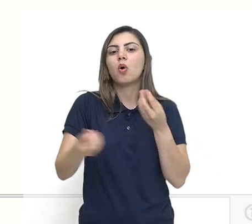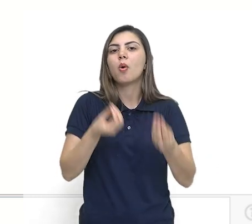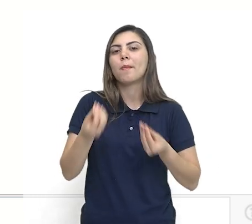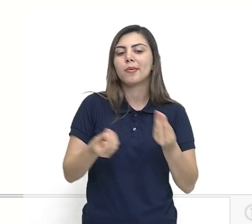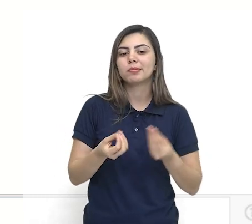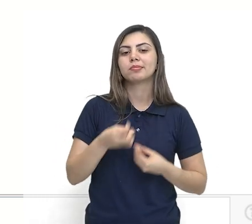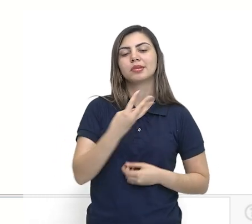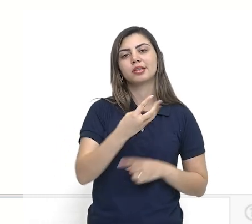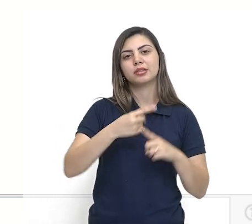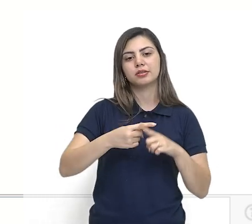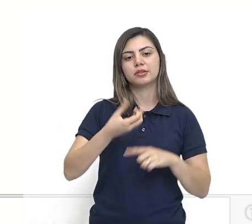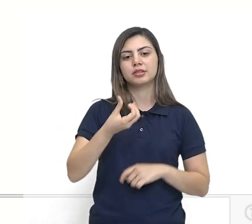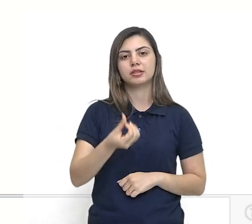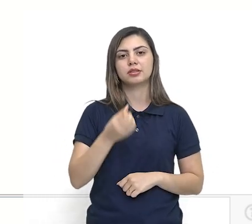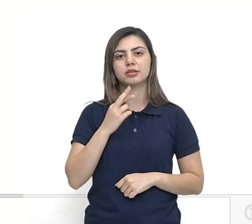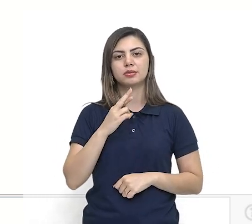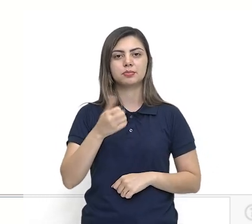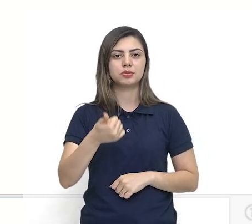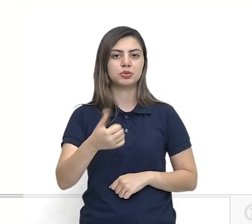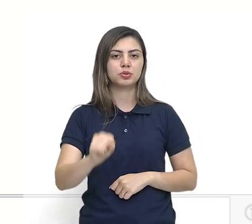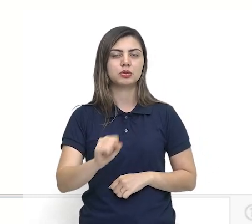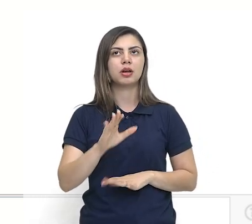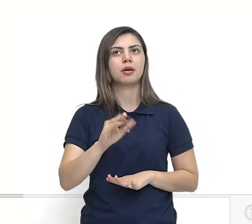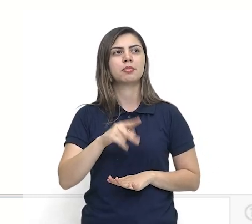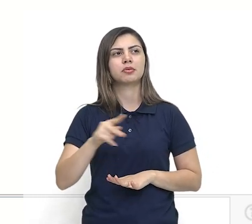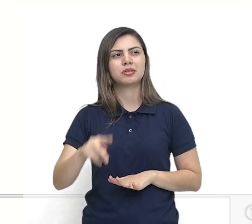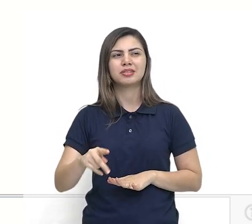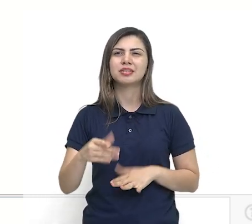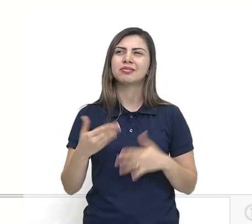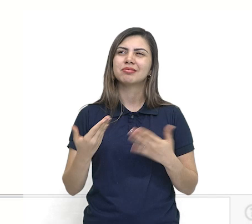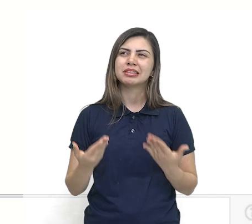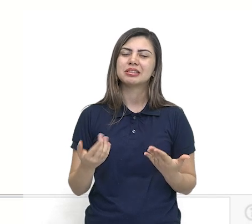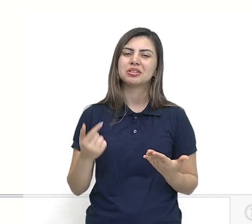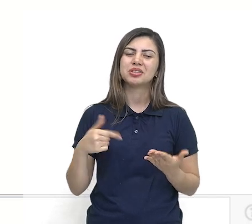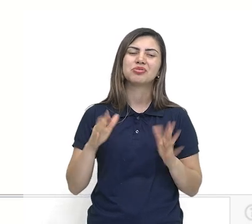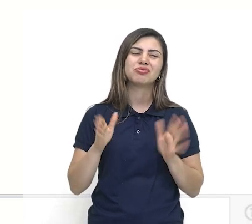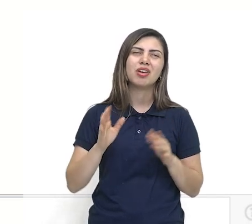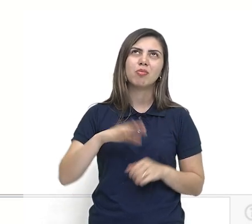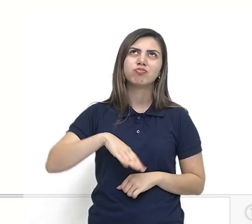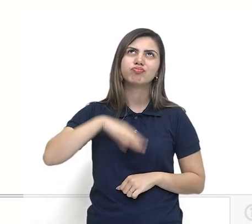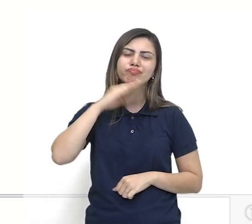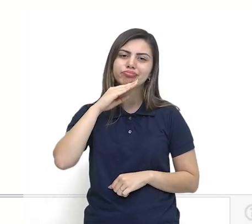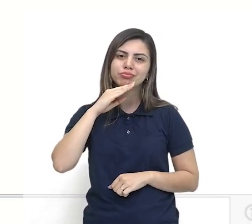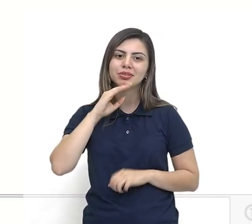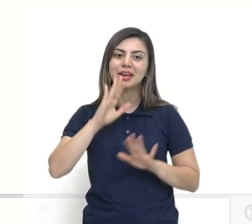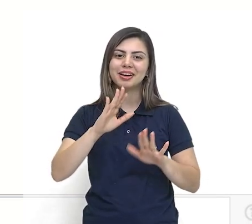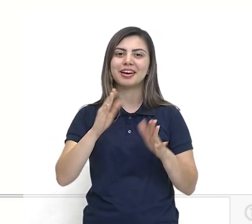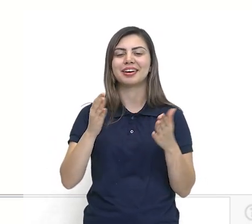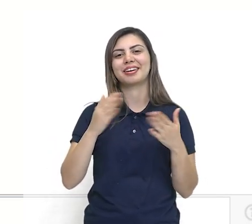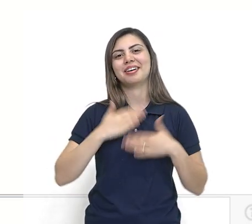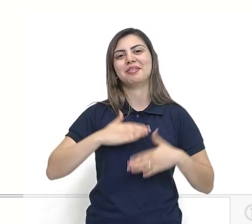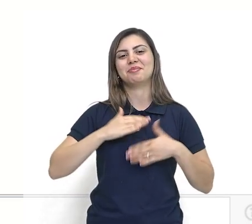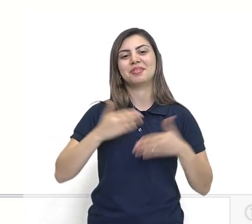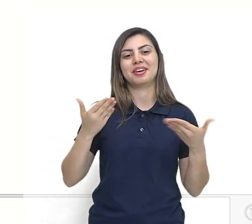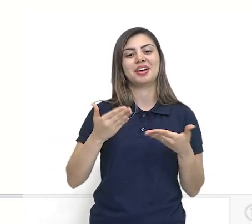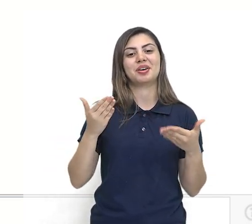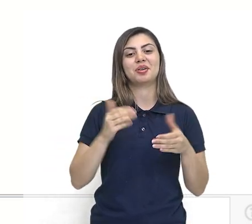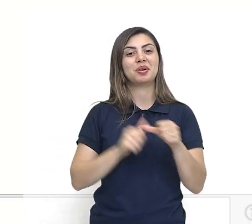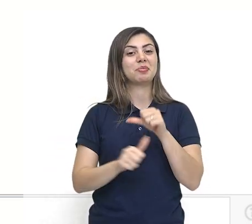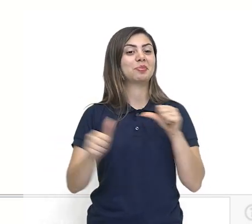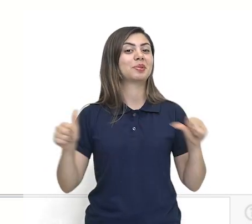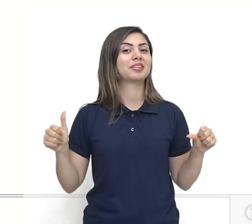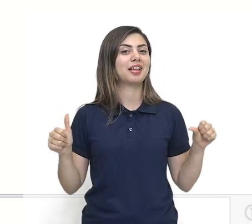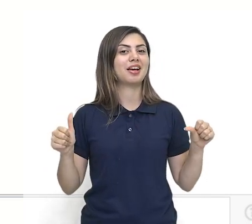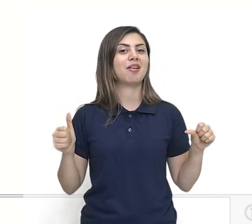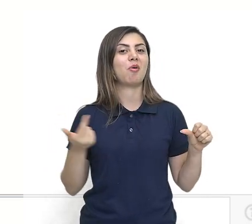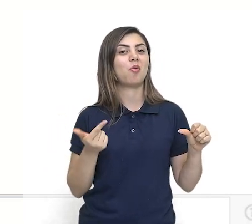quanto? 3 vezes 6, 18. Professor, eu estou enjoado aqui só com o lado mudando. Vamos mudar agora o tamanho do